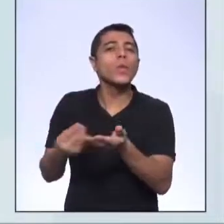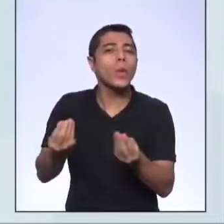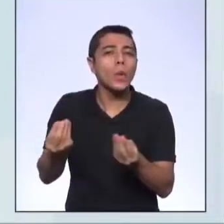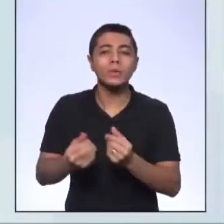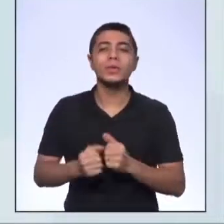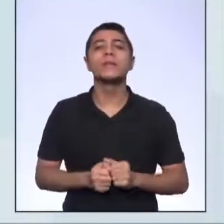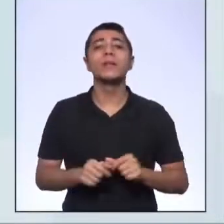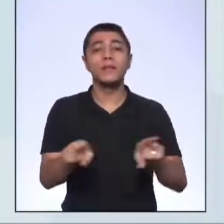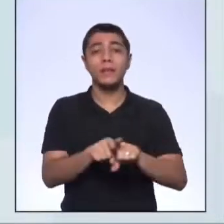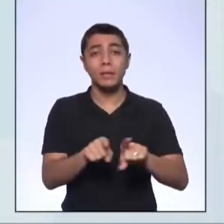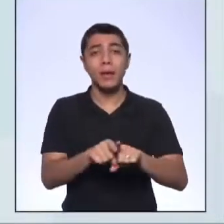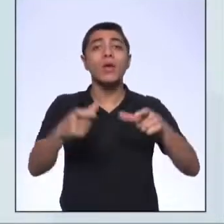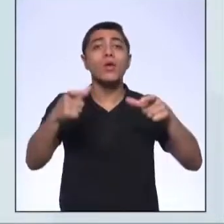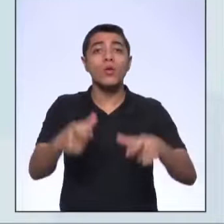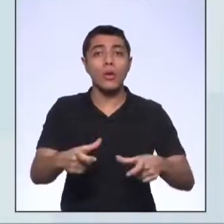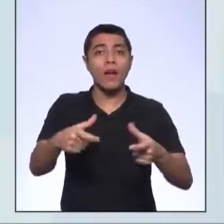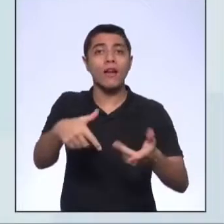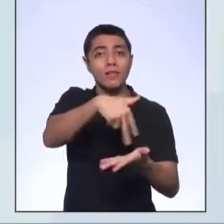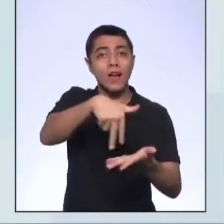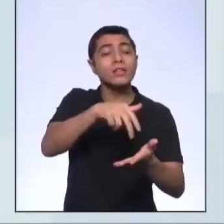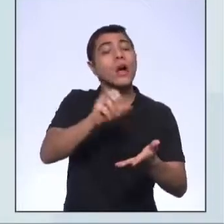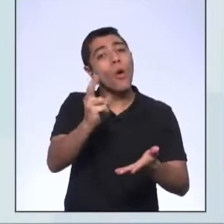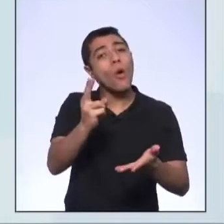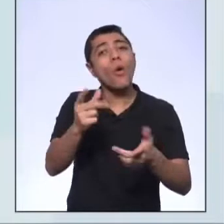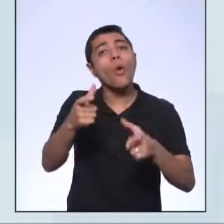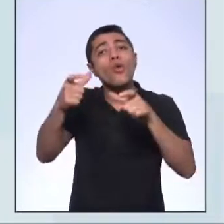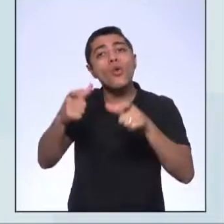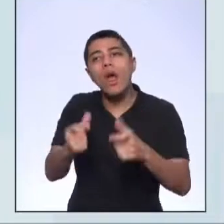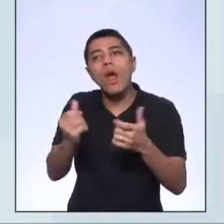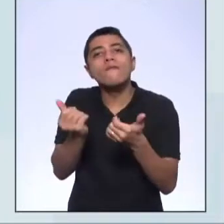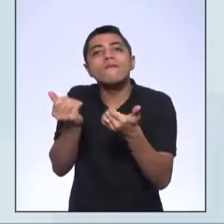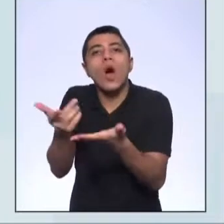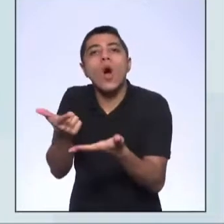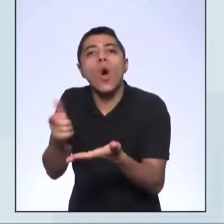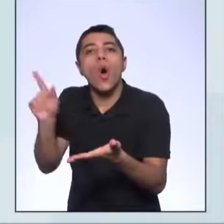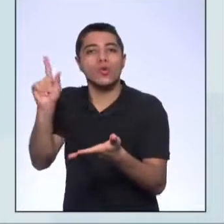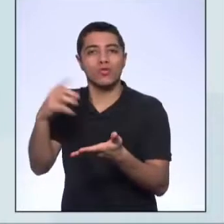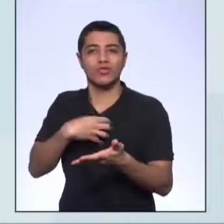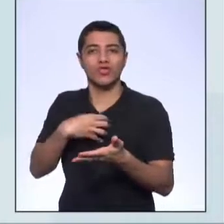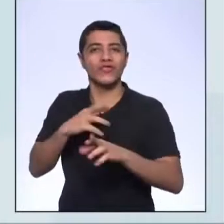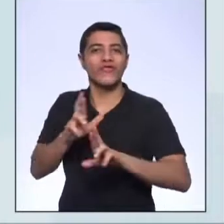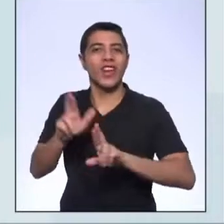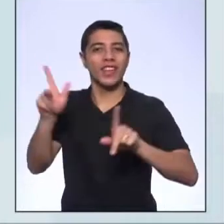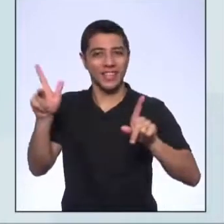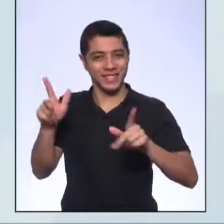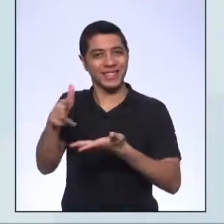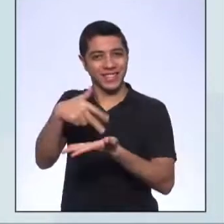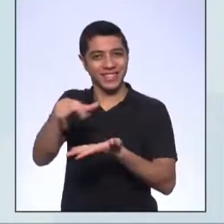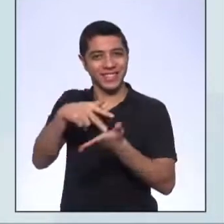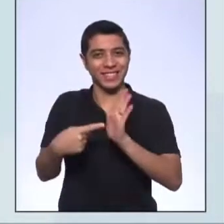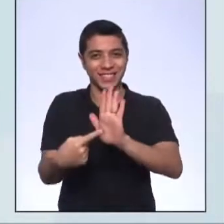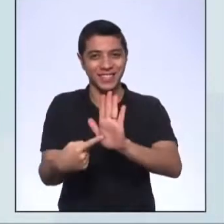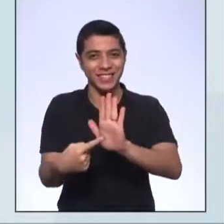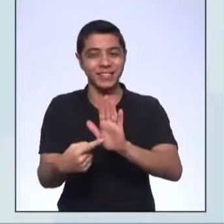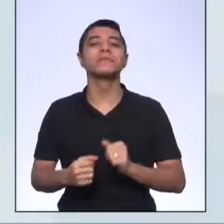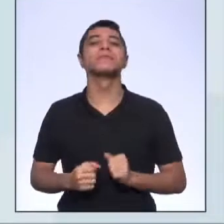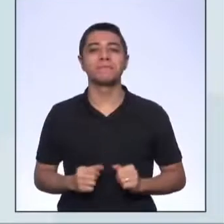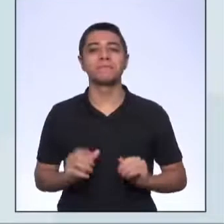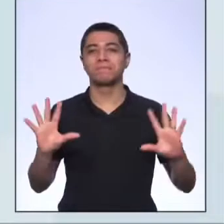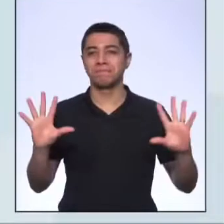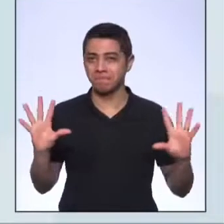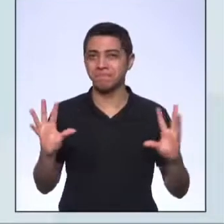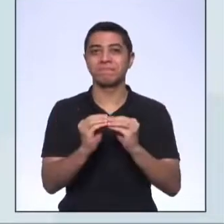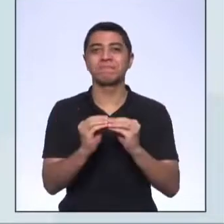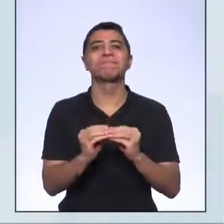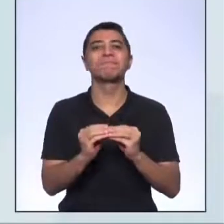espaços alternativos com novas formas de interação em dança tá então gente A análise e os